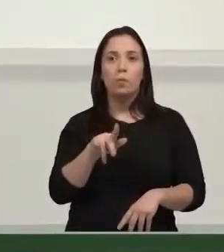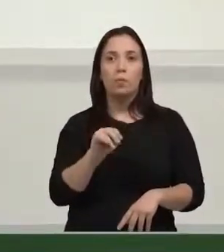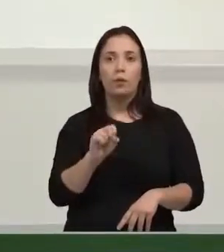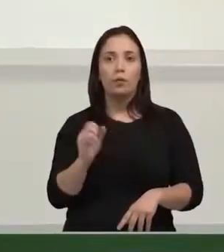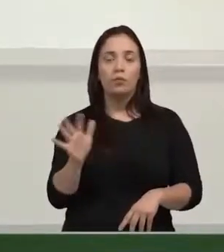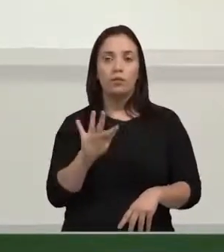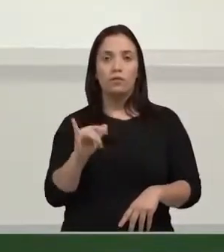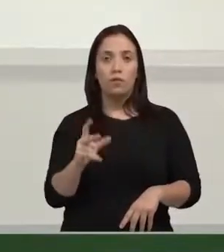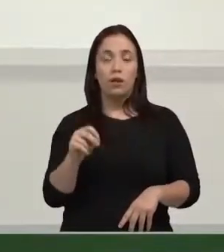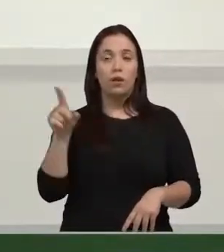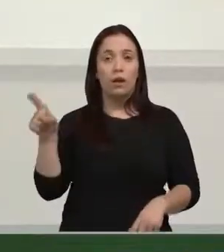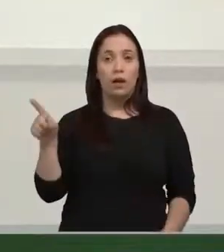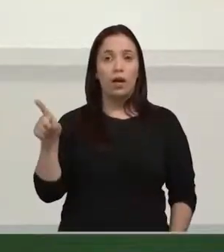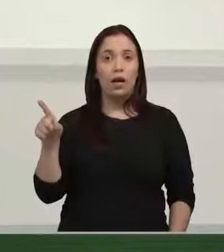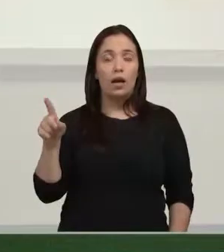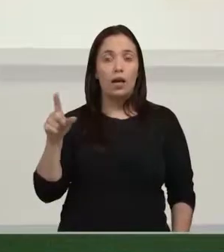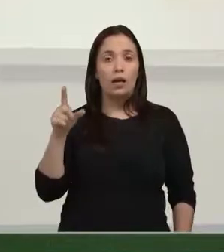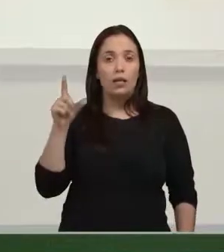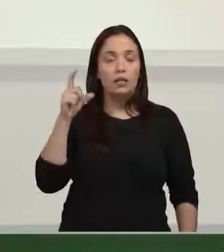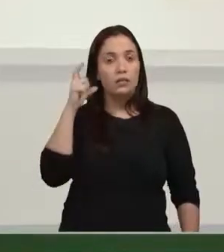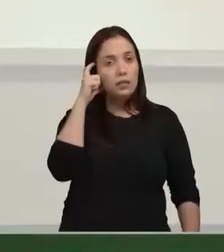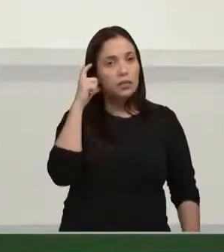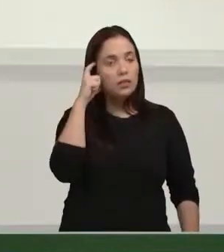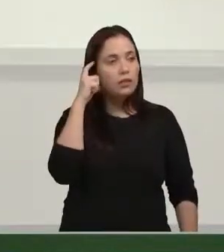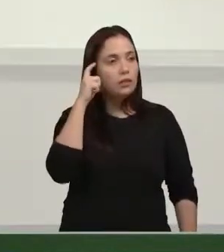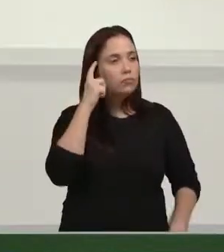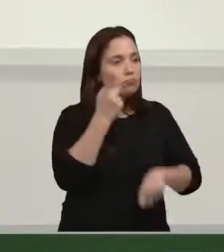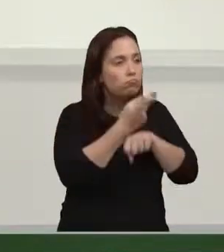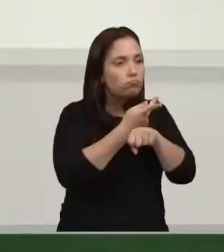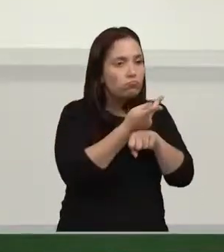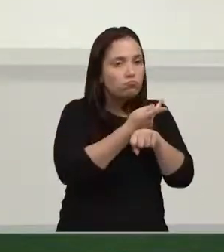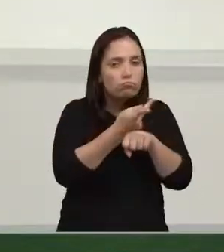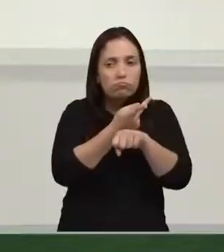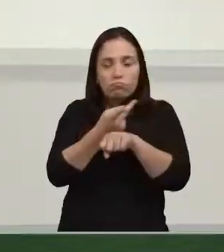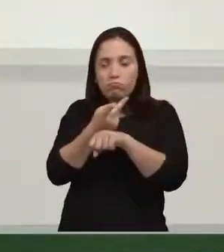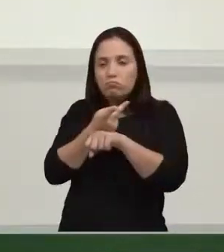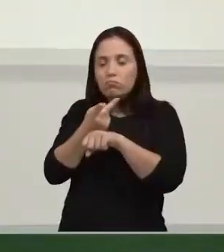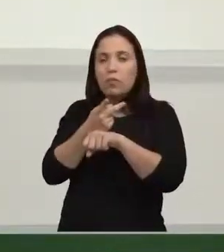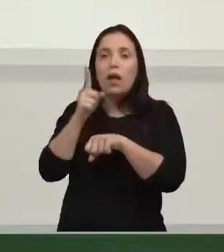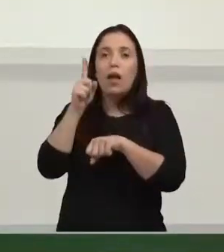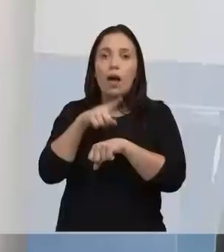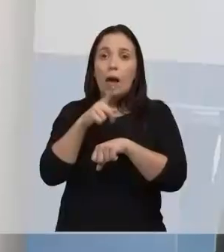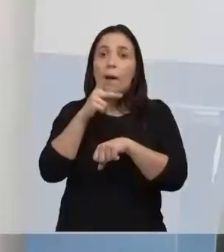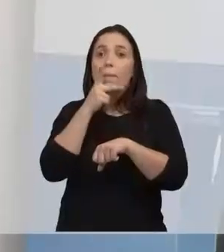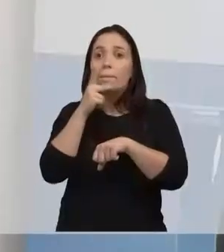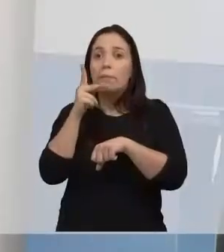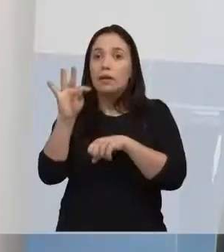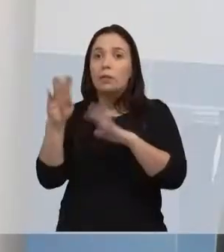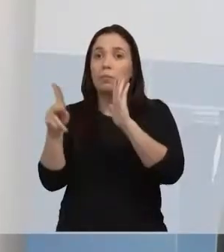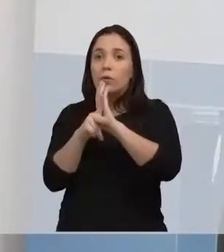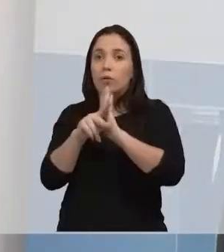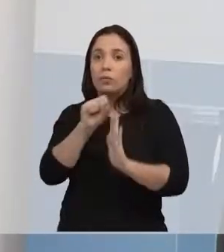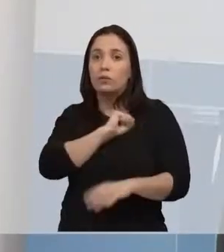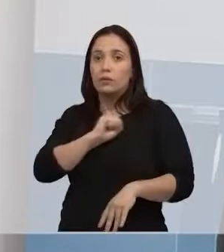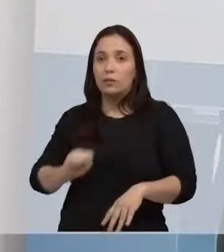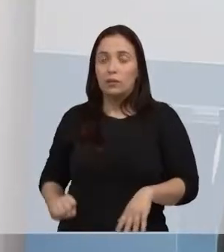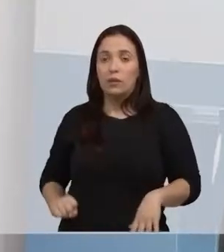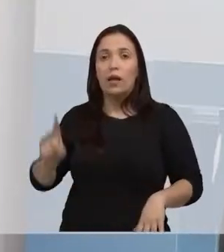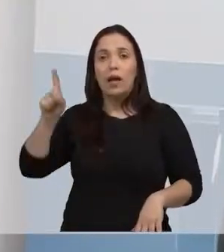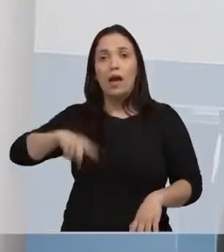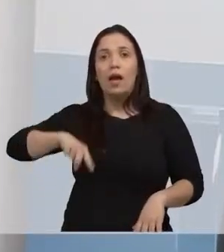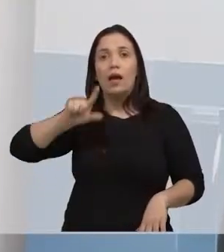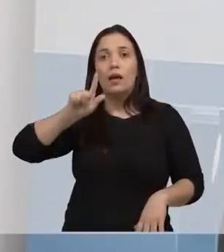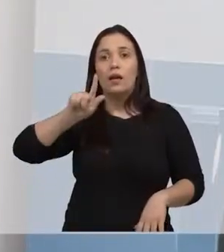o governador Cid Gomes deu um nó em todo mundo. A vaga do PT era para o Senado, que seria do